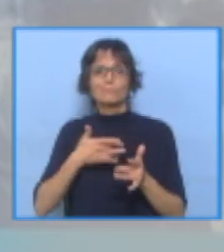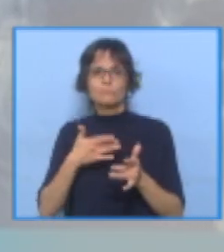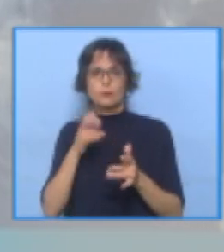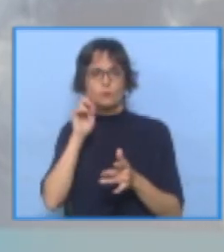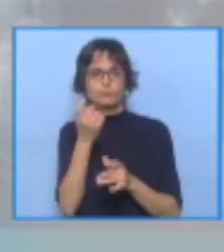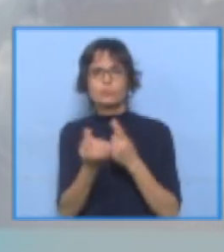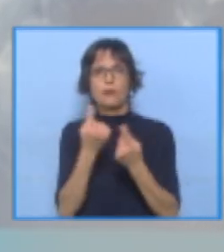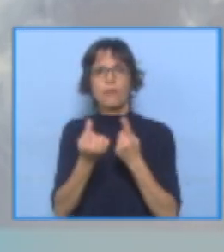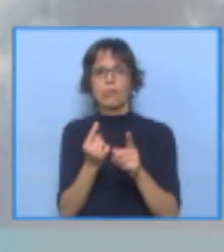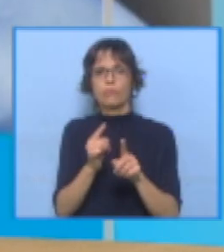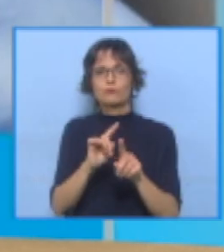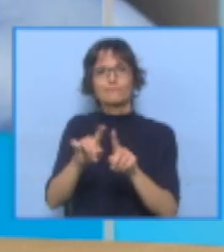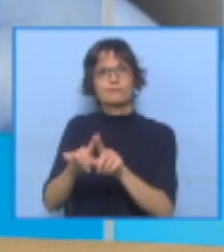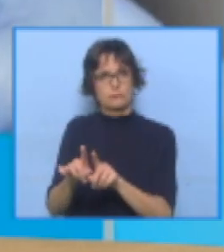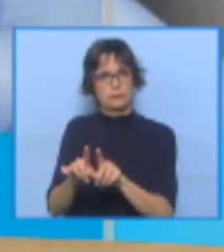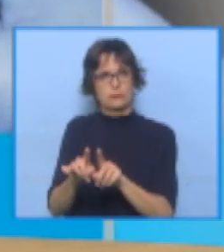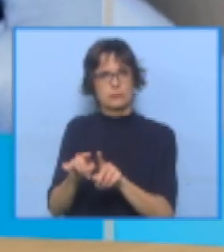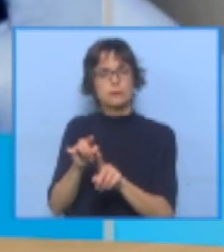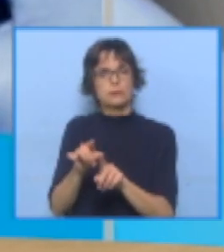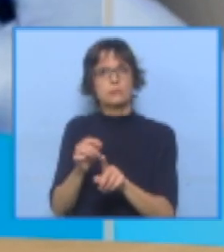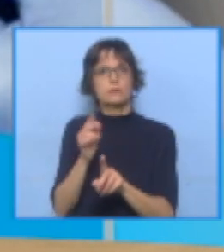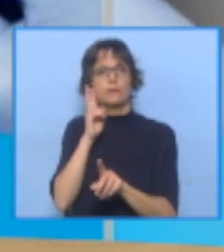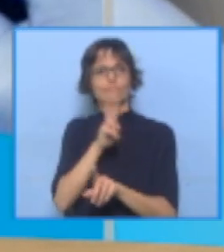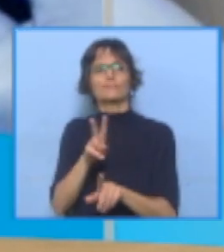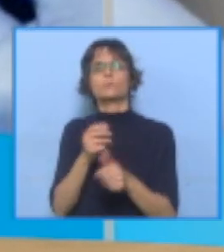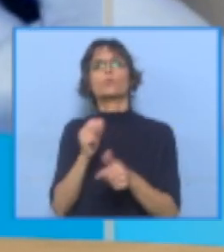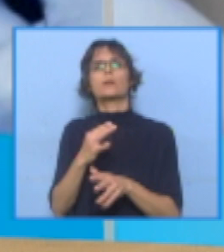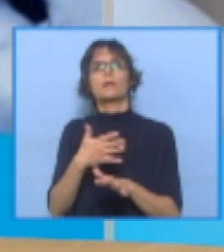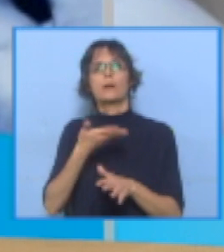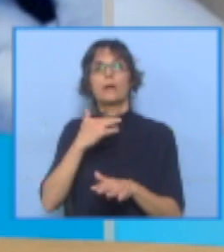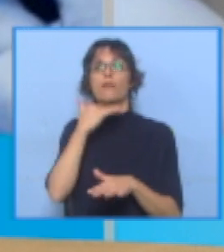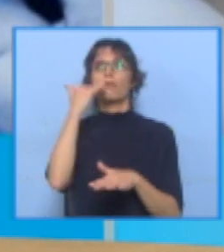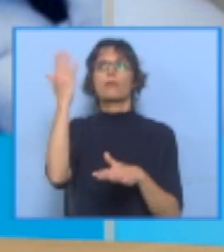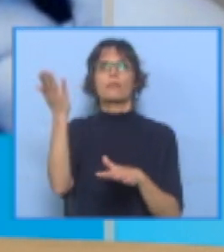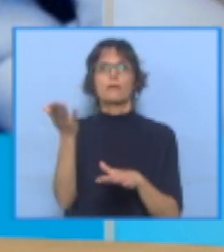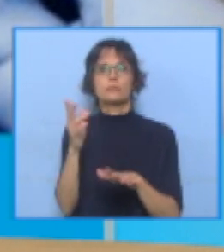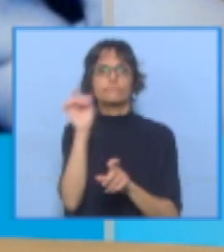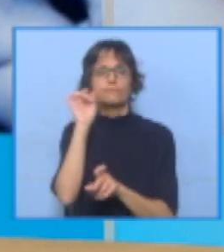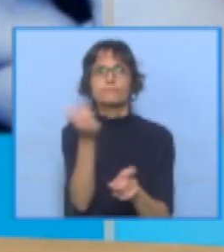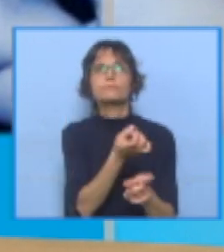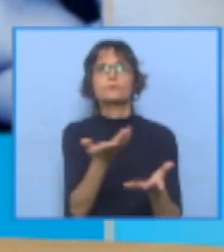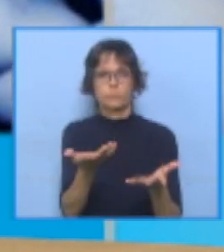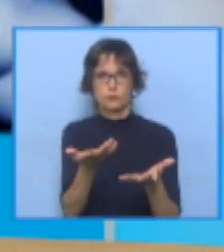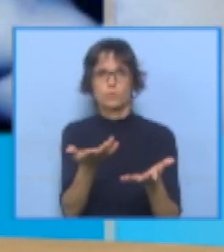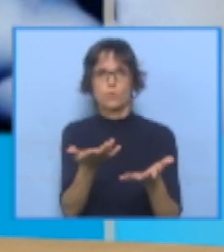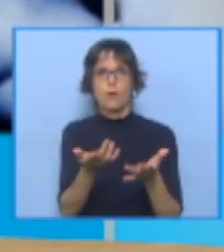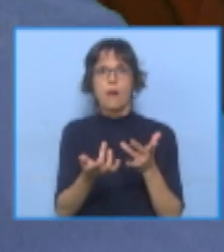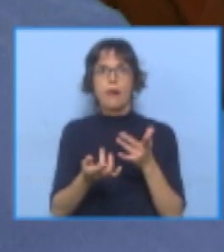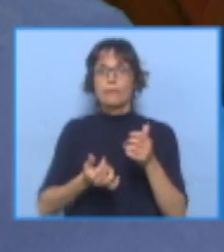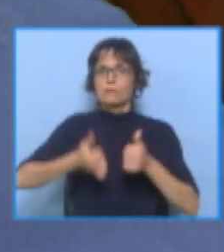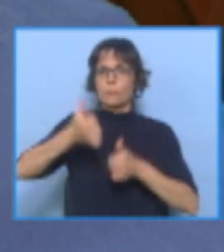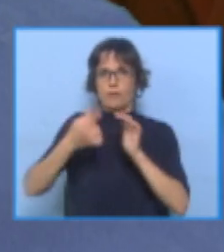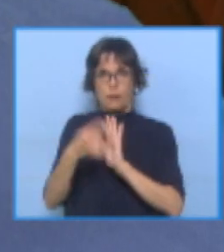neste momento o que se assiste é uma grande competitividade pelo talento e está provado no estudo que aqueles que começam a